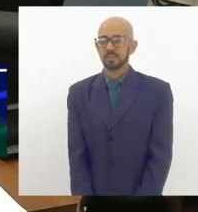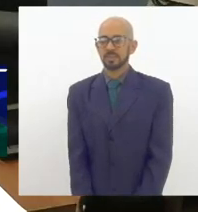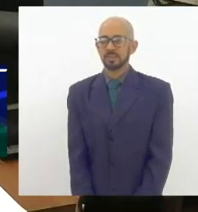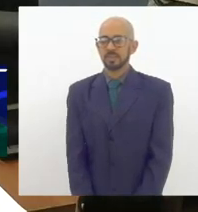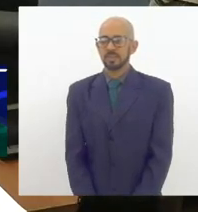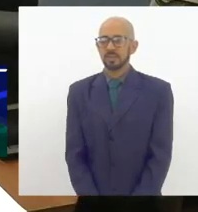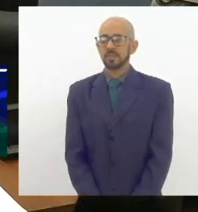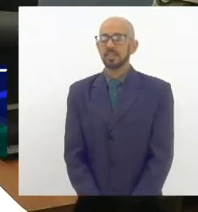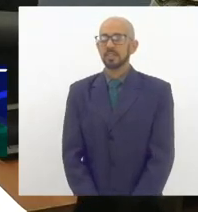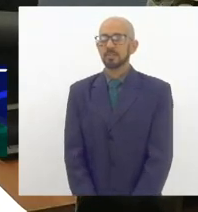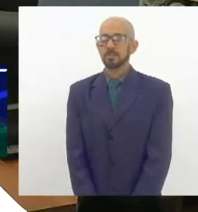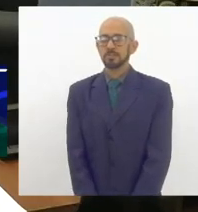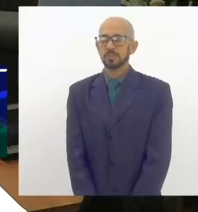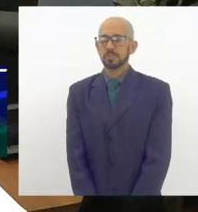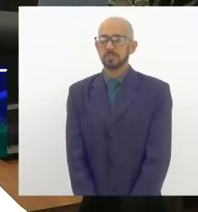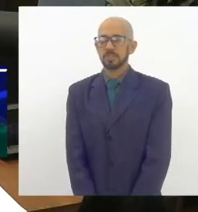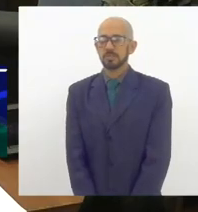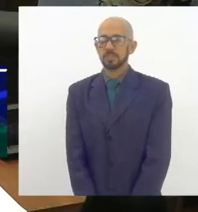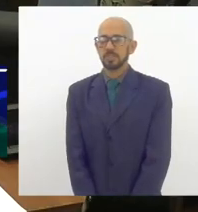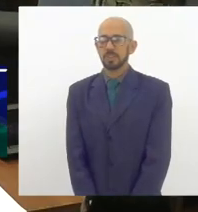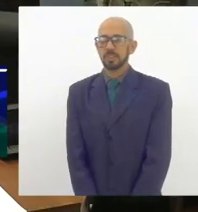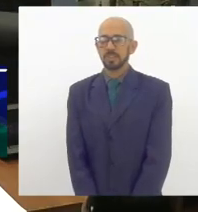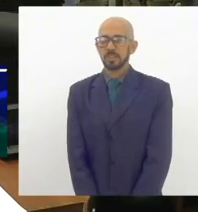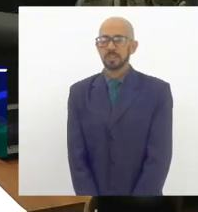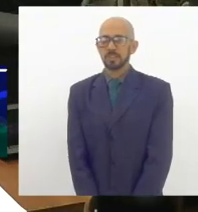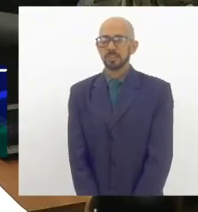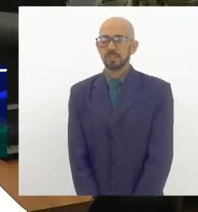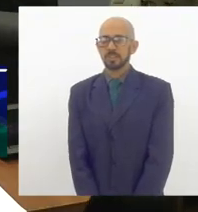eu não vou pedir para presidir